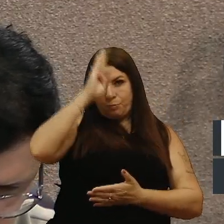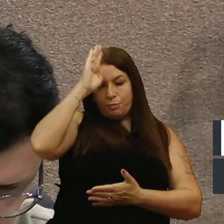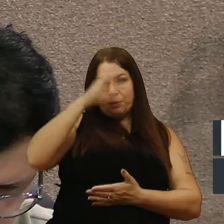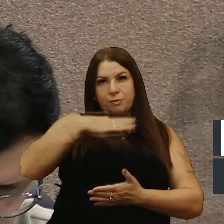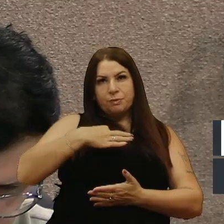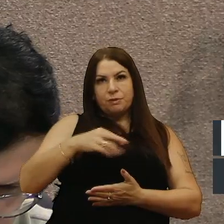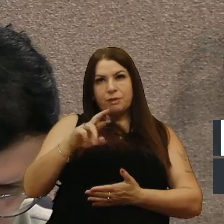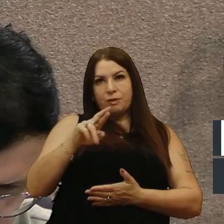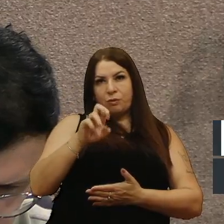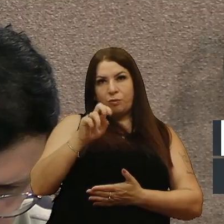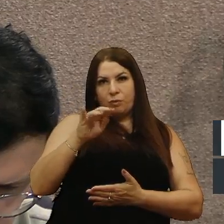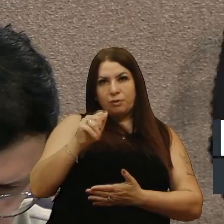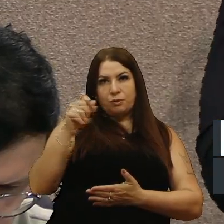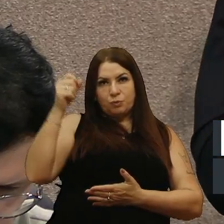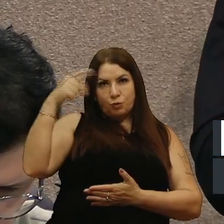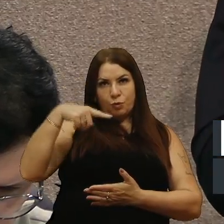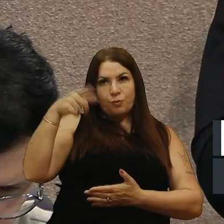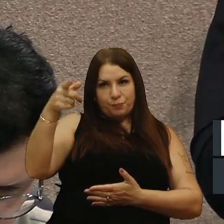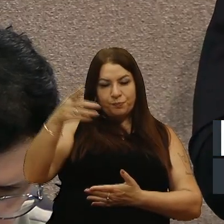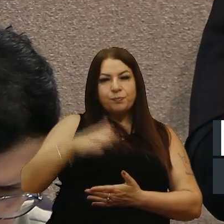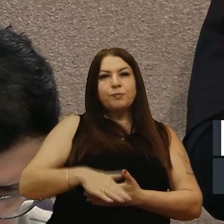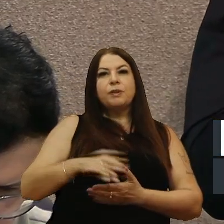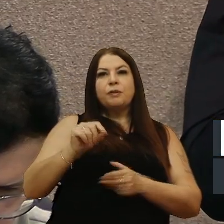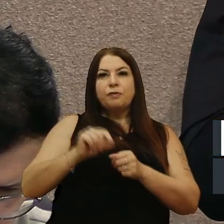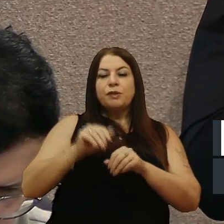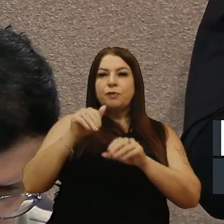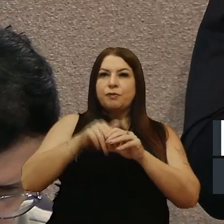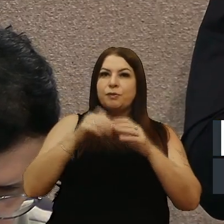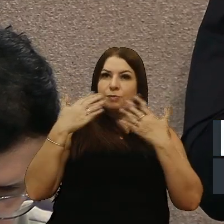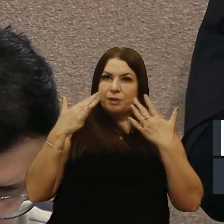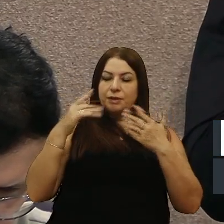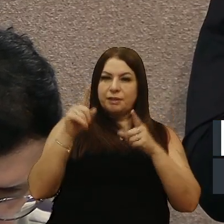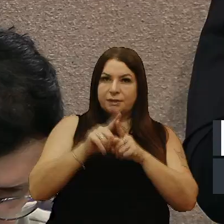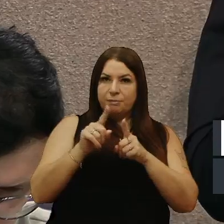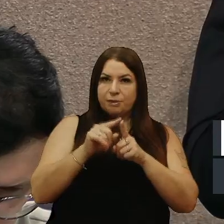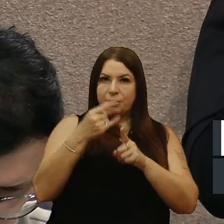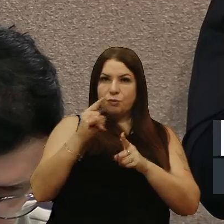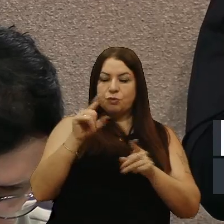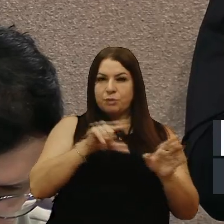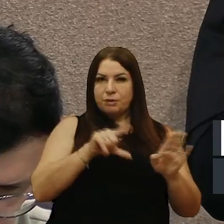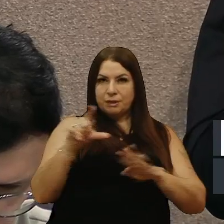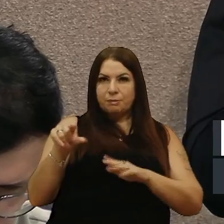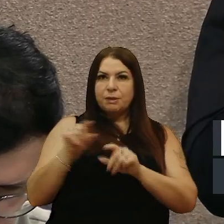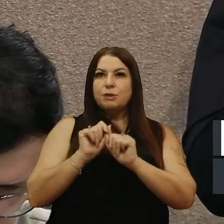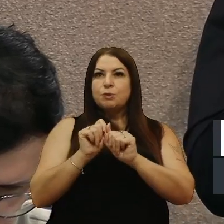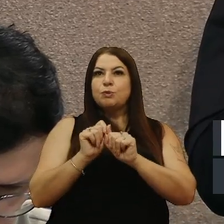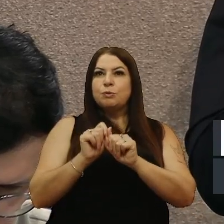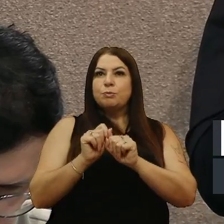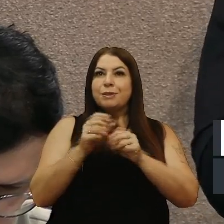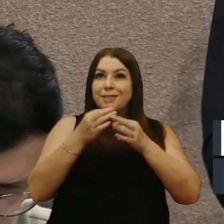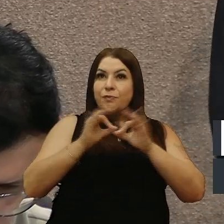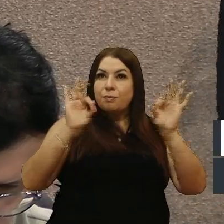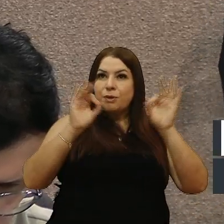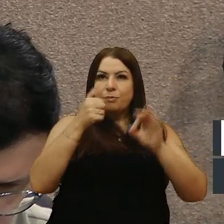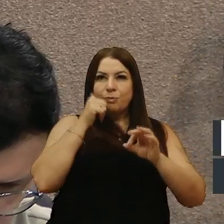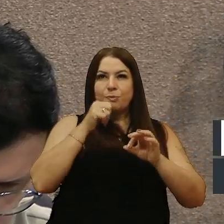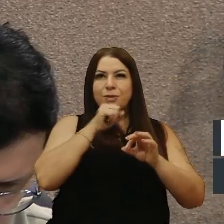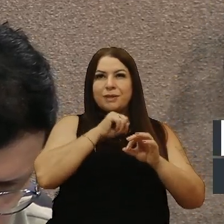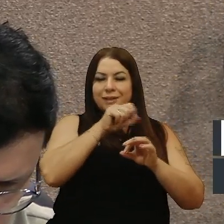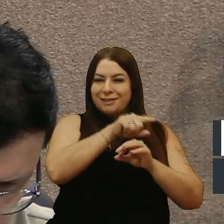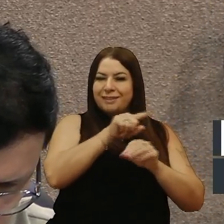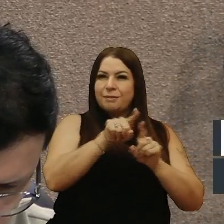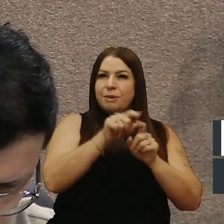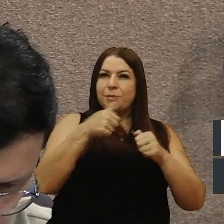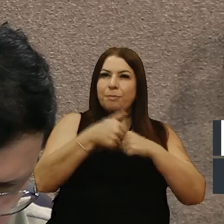Rota do Sol, que estão aqui presentes. Eu realizei um voto de congratulações para eles na última semana a respeito de um salvamento de uma senhora lá próximo